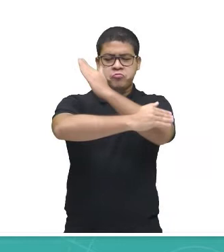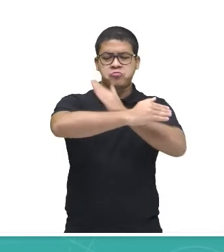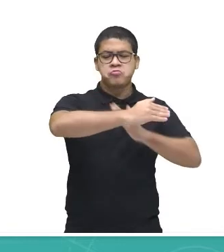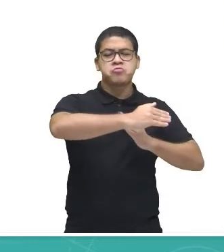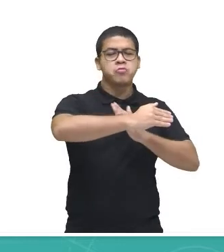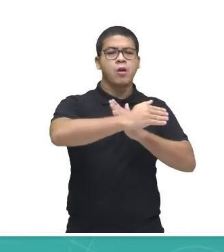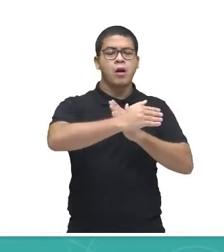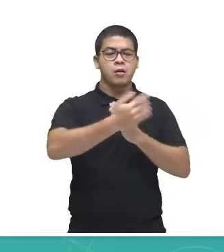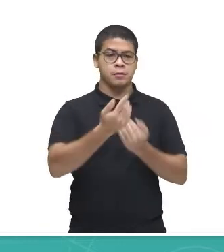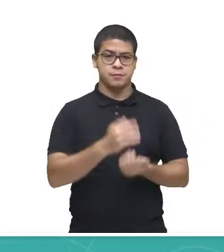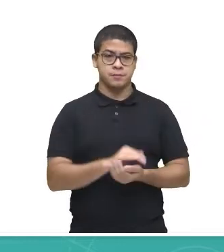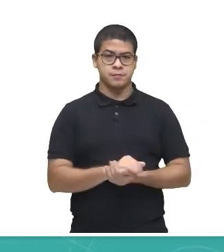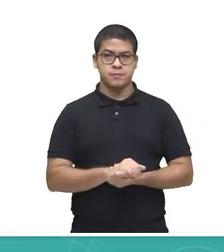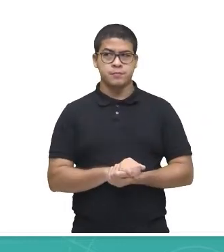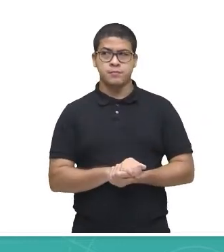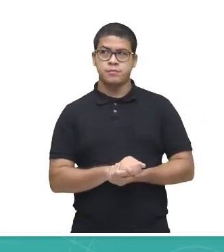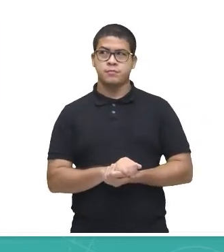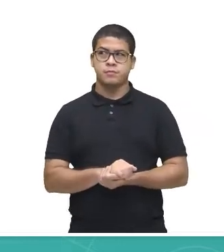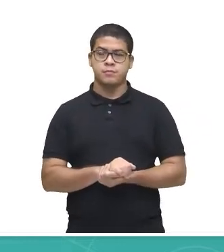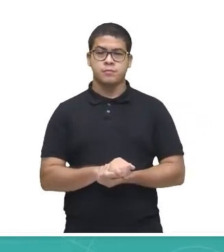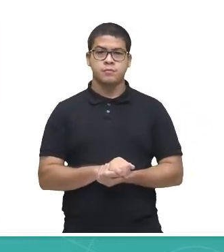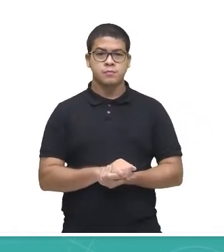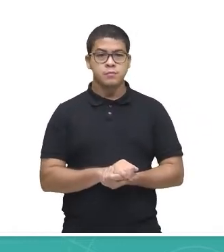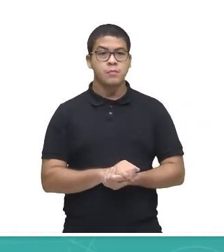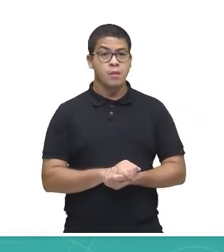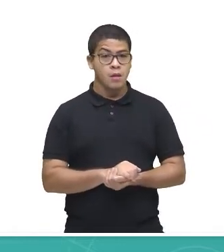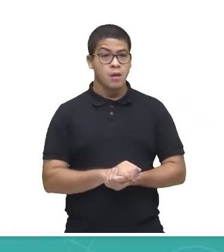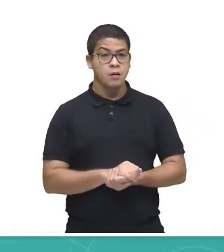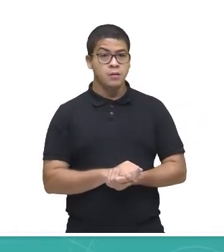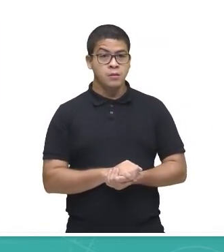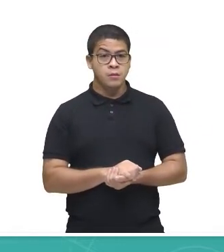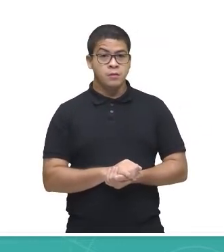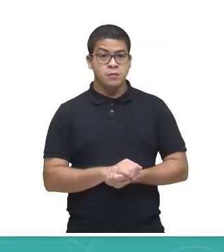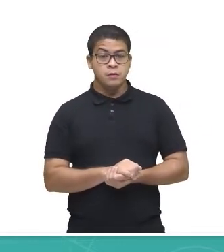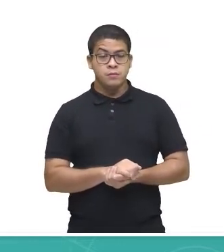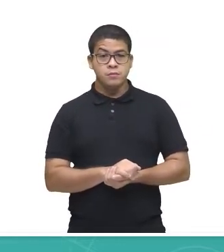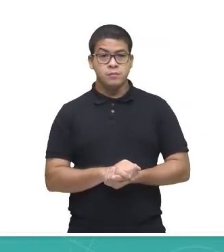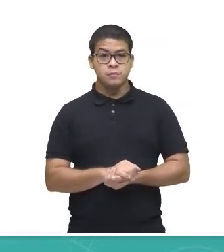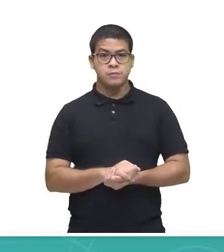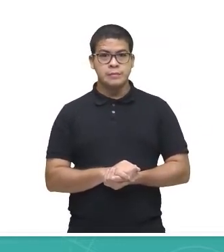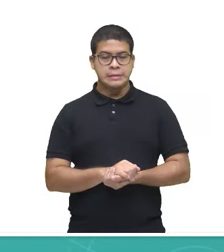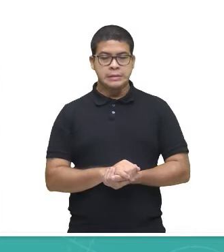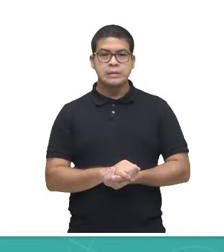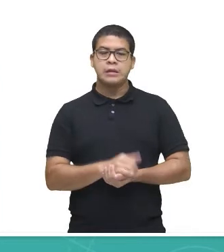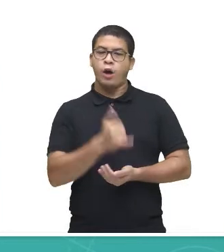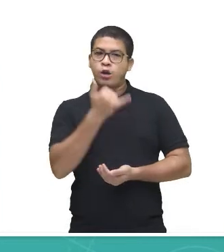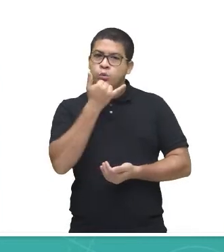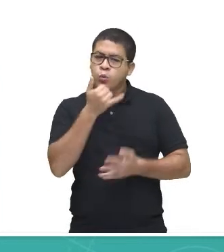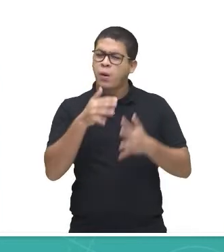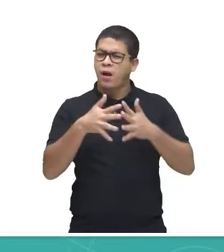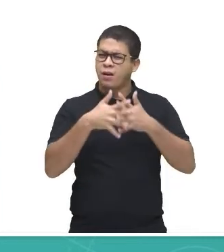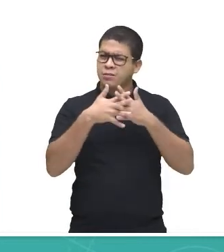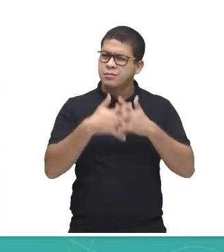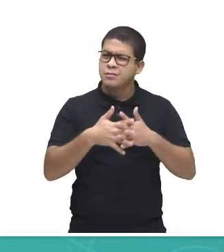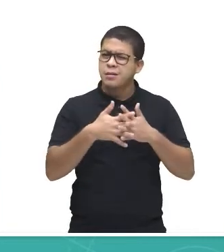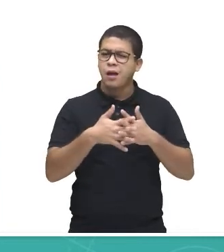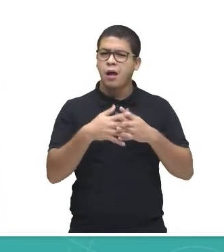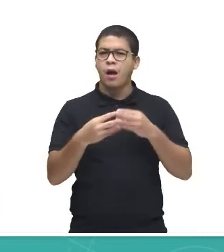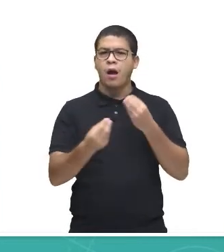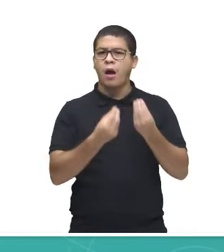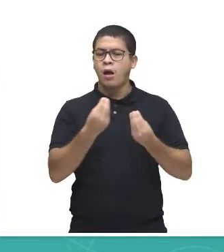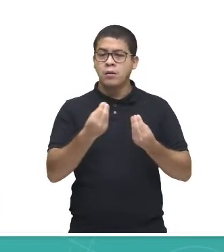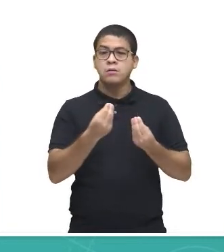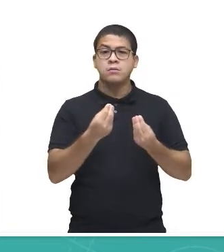Assim como nós temos também, deixa eu só voltar novamente, que eu me confundi aqui, tá? Assim como nós temos aqui